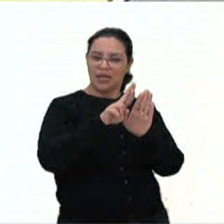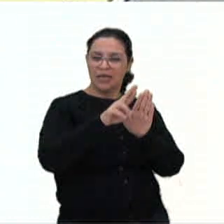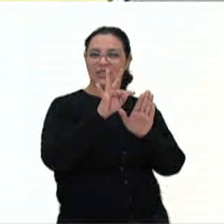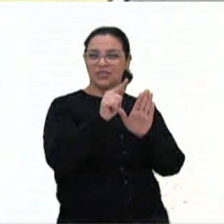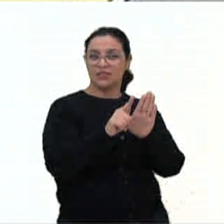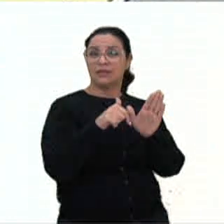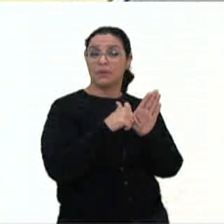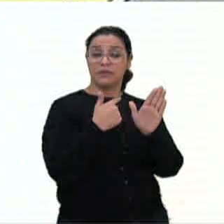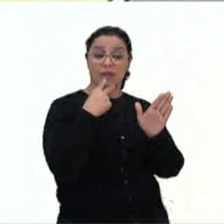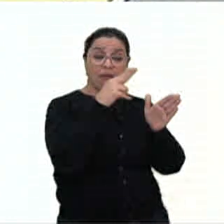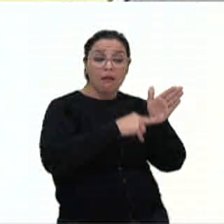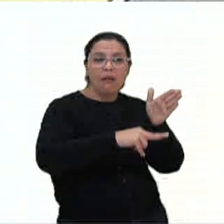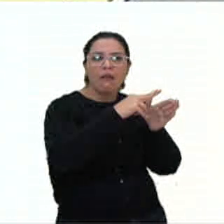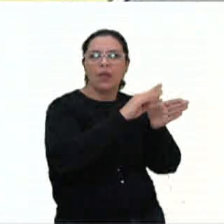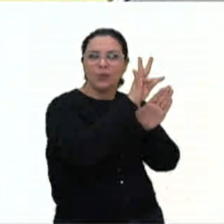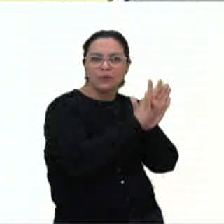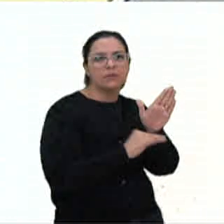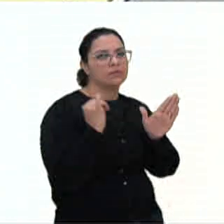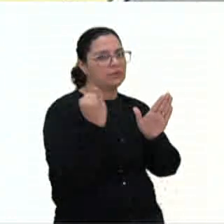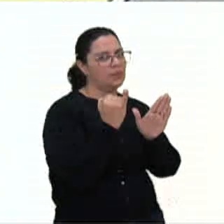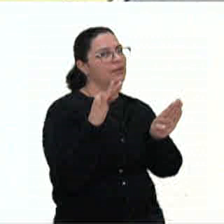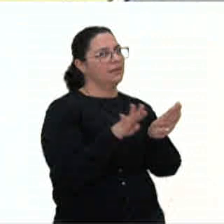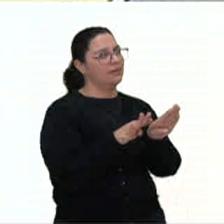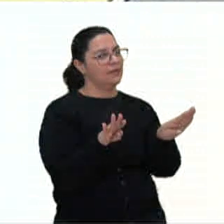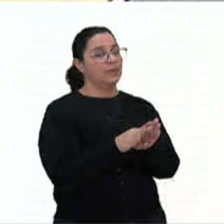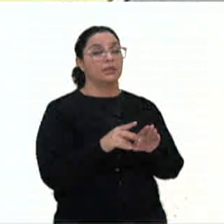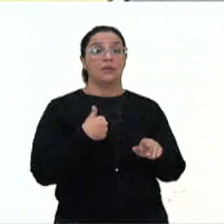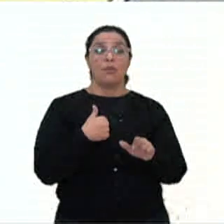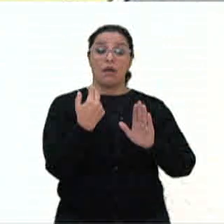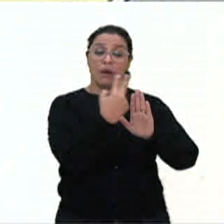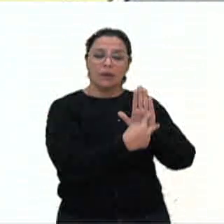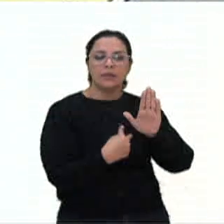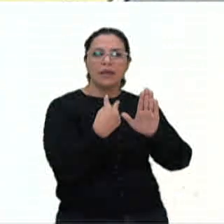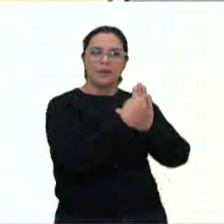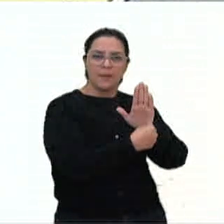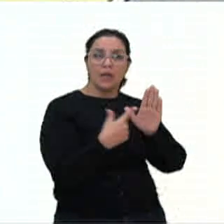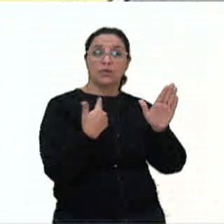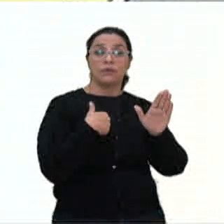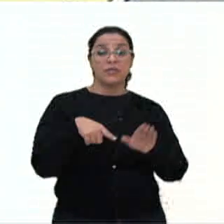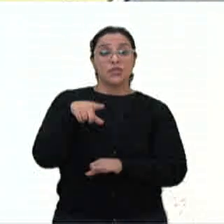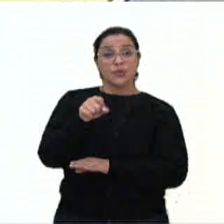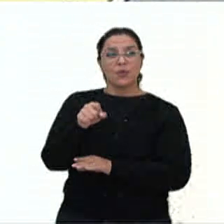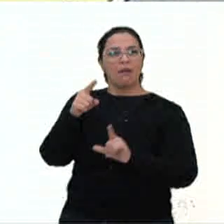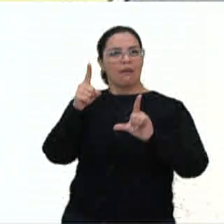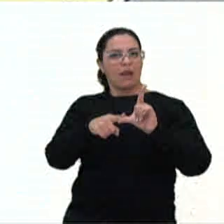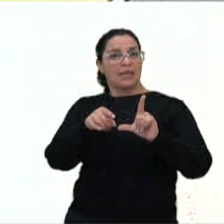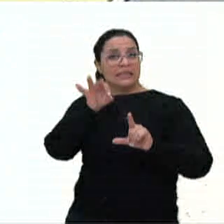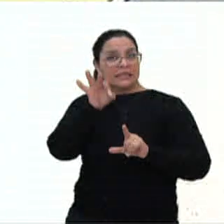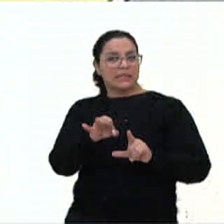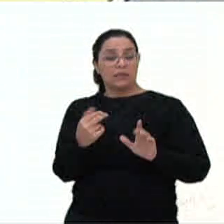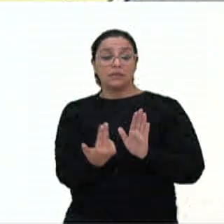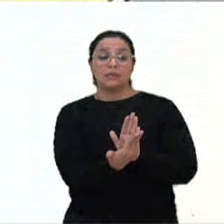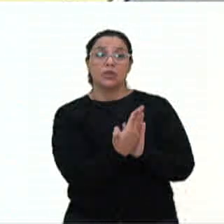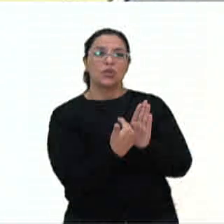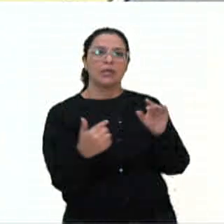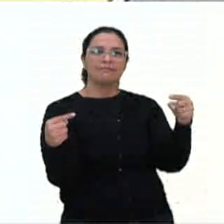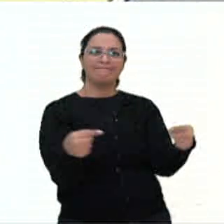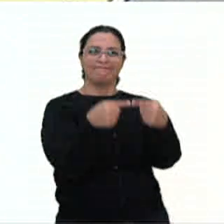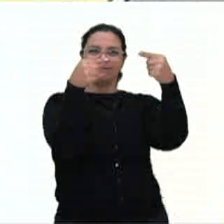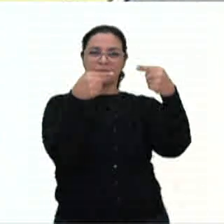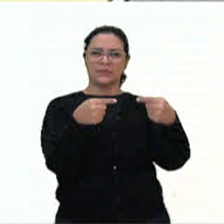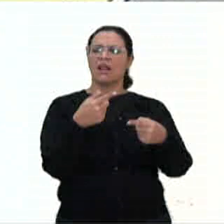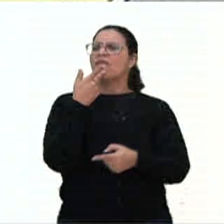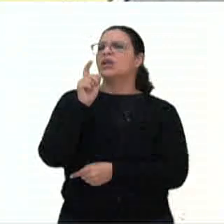vocês saibam fazer essa leitura, né? Com base na imagem ao lado, escolha a afirmativa correta sobre a ilustração. Do que